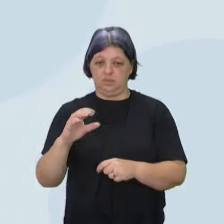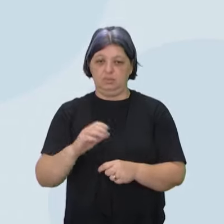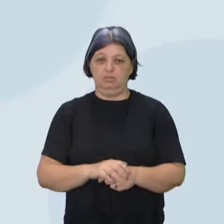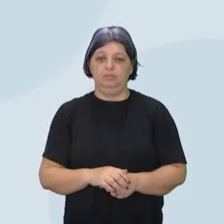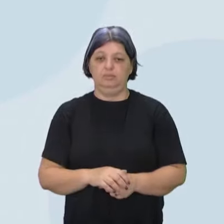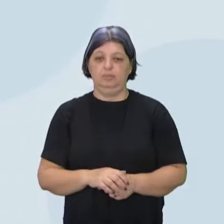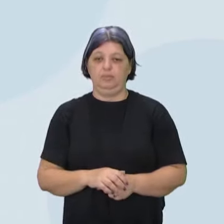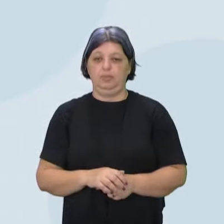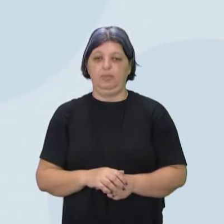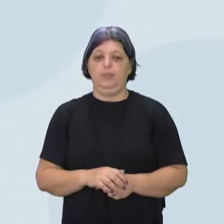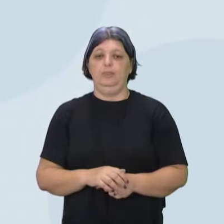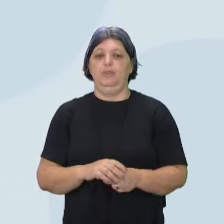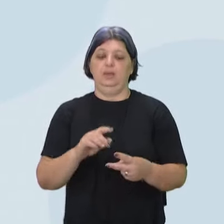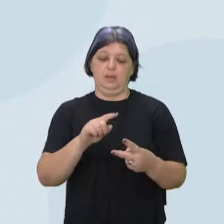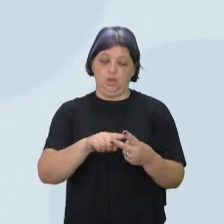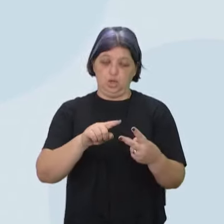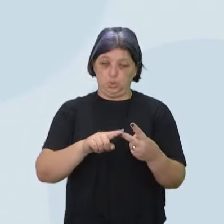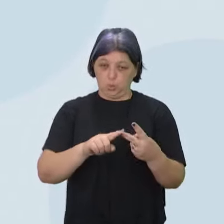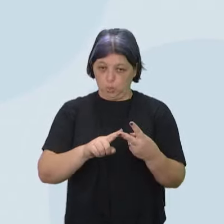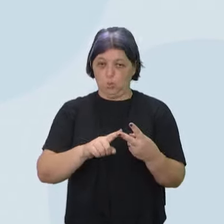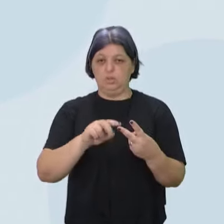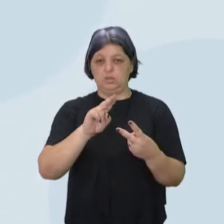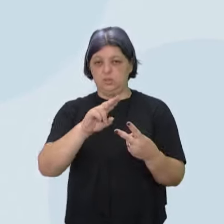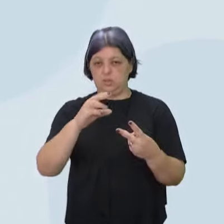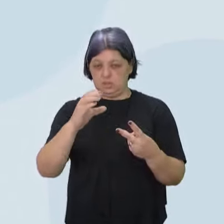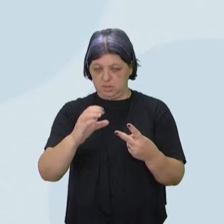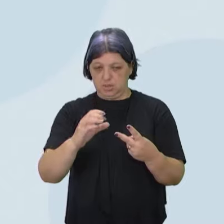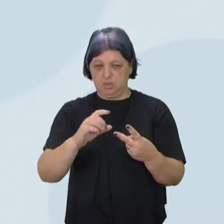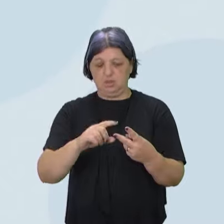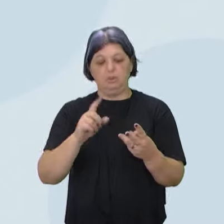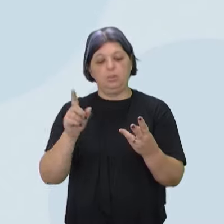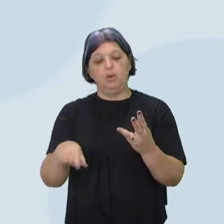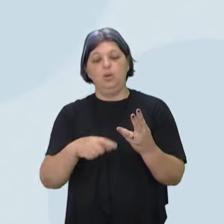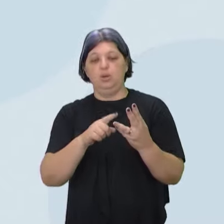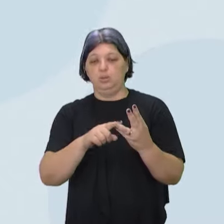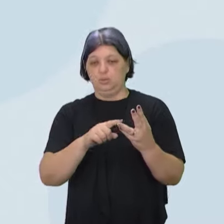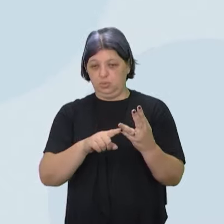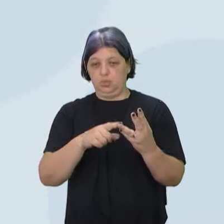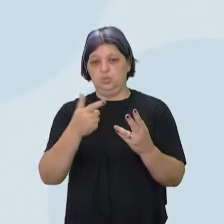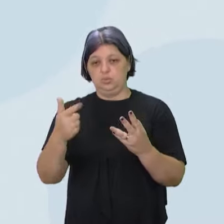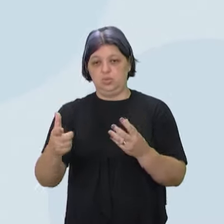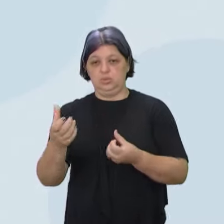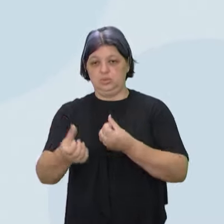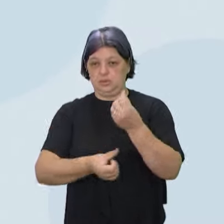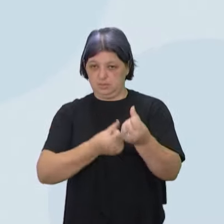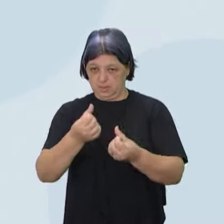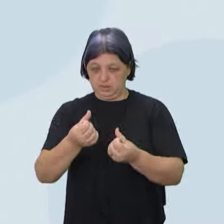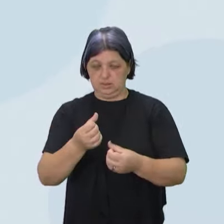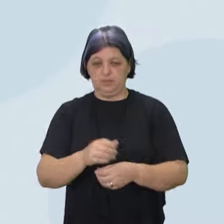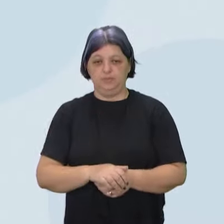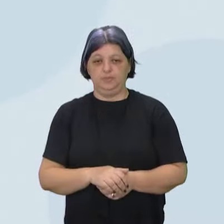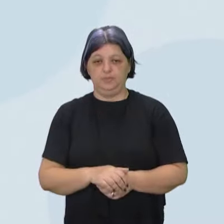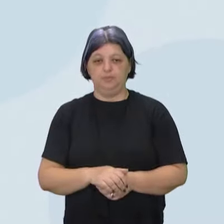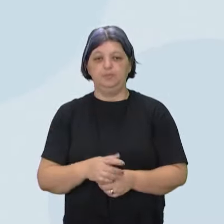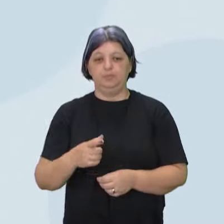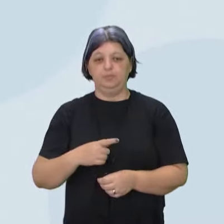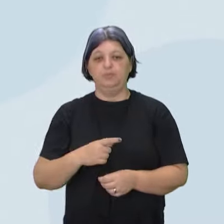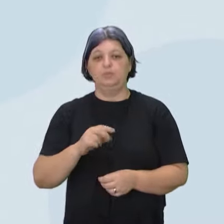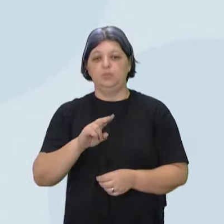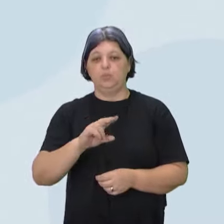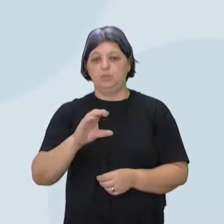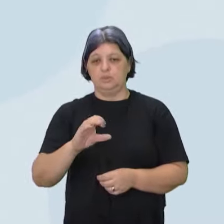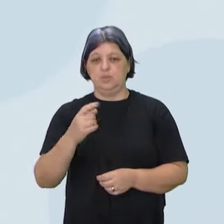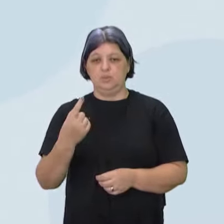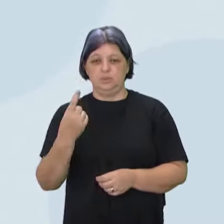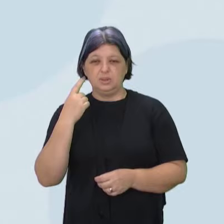unidades curriculares no primeiro semestre e 2 unidades curriculares trabalhadas no segundo semestre, tá bom? Então a gente está na unidade curricular 1, né? Tem aí até